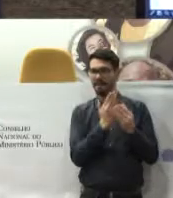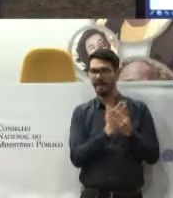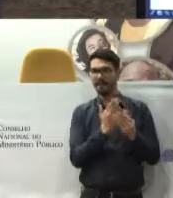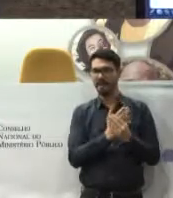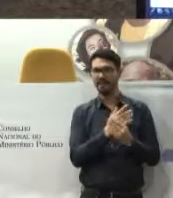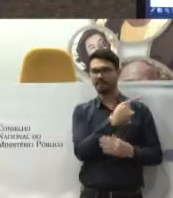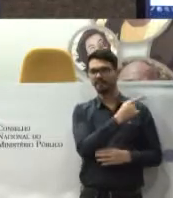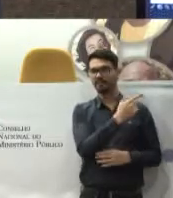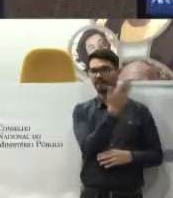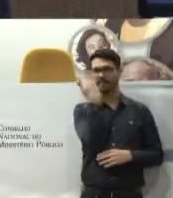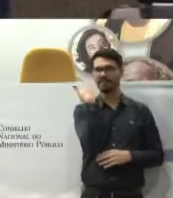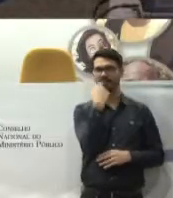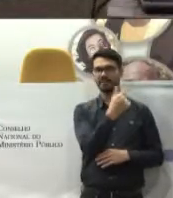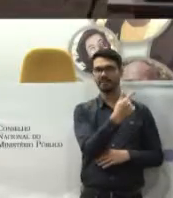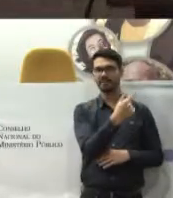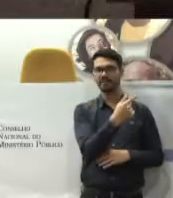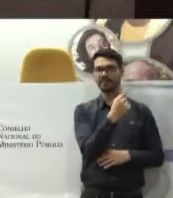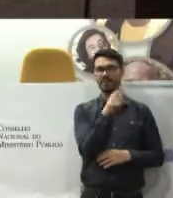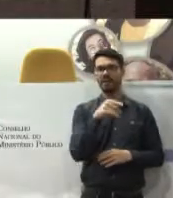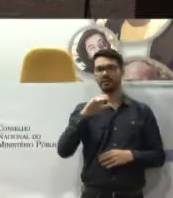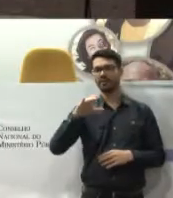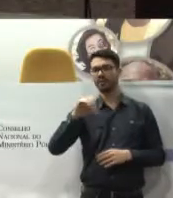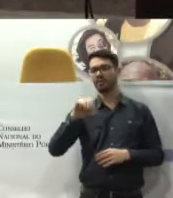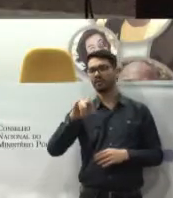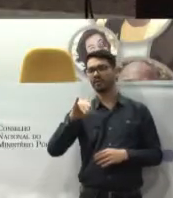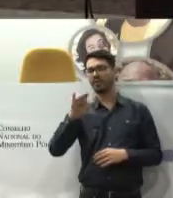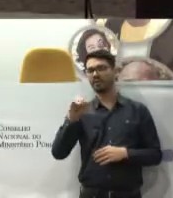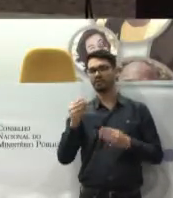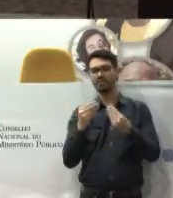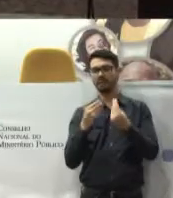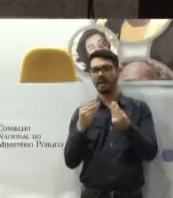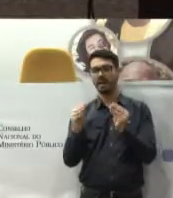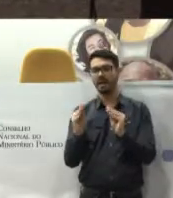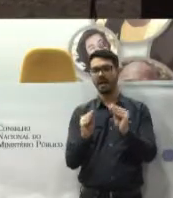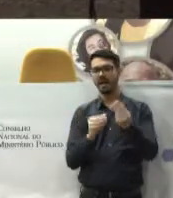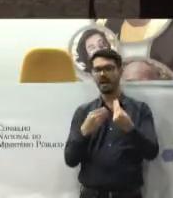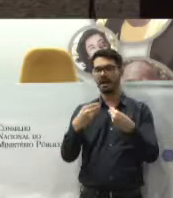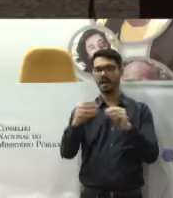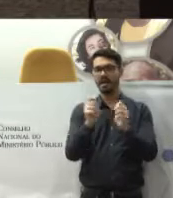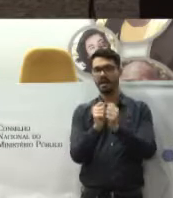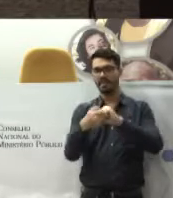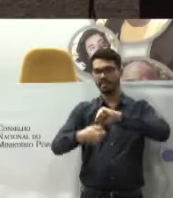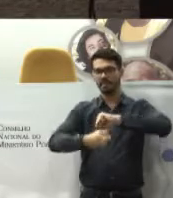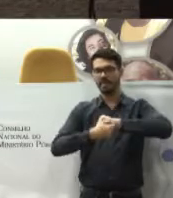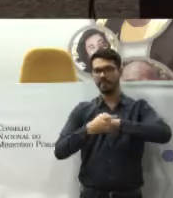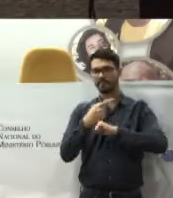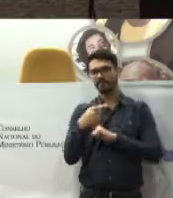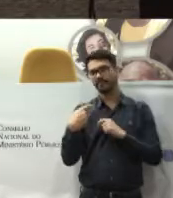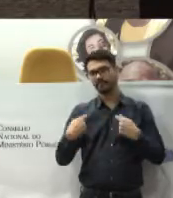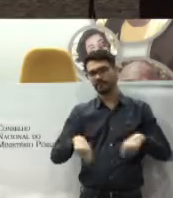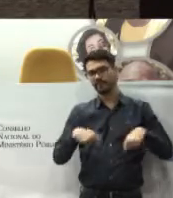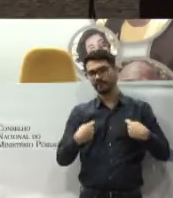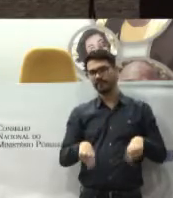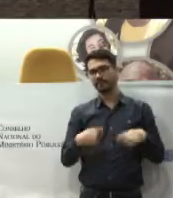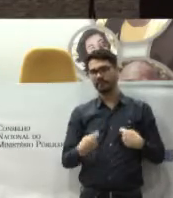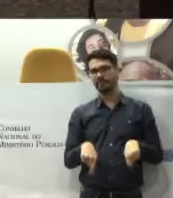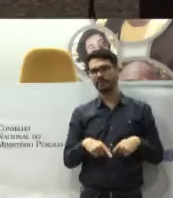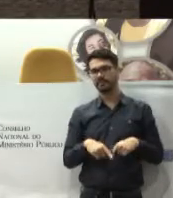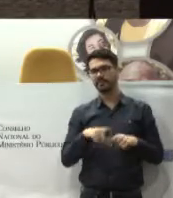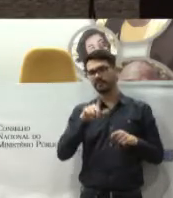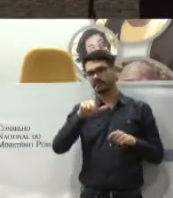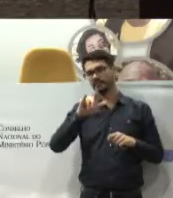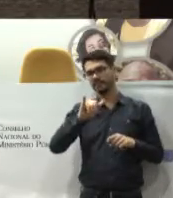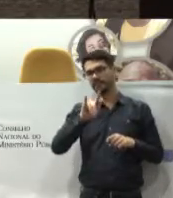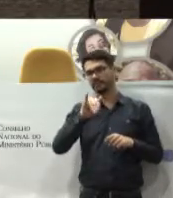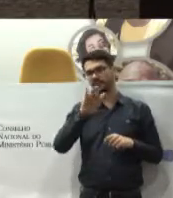de 73. Ele é um código plástico, flexível, adaptável às necessidades do litígio.